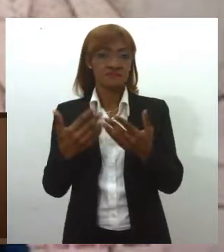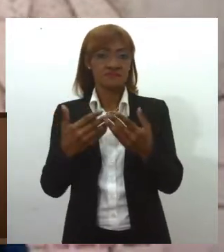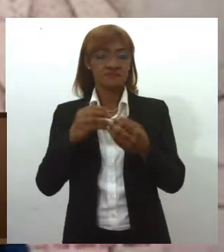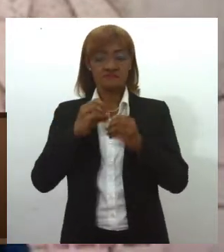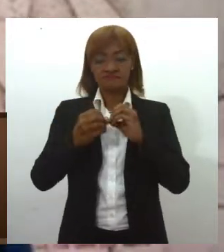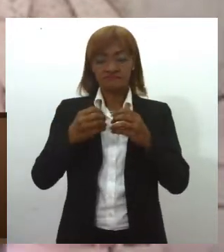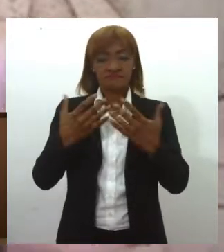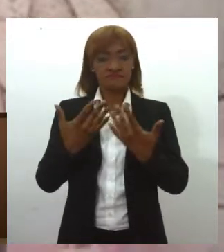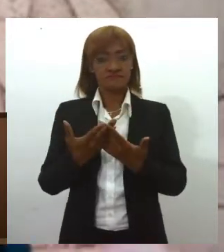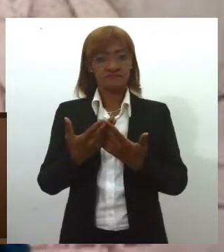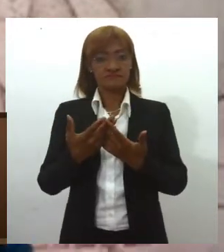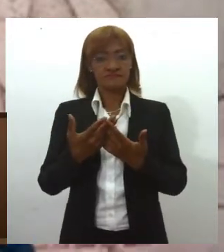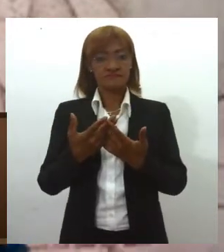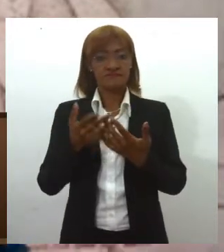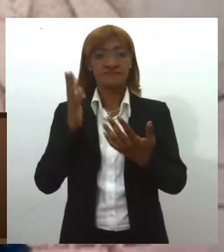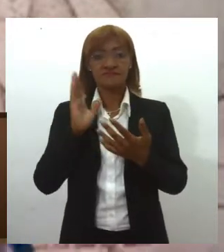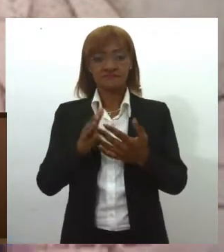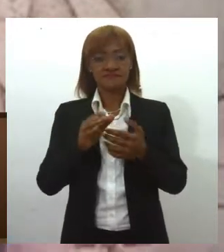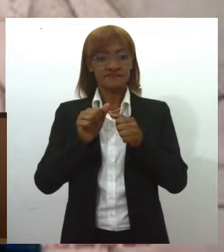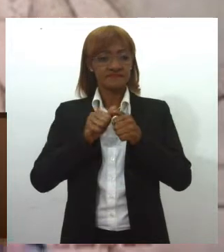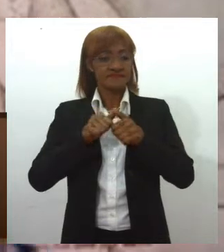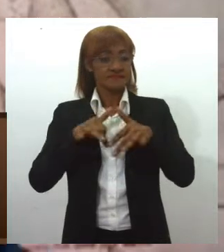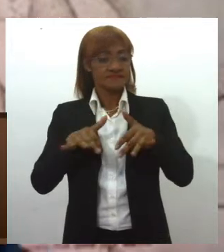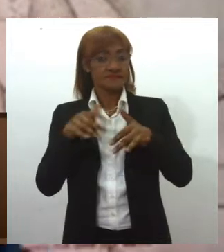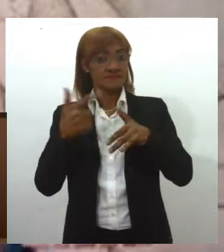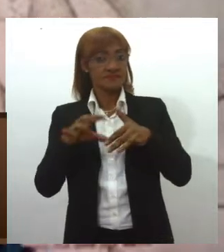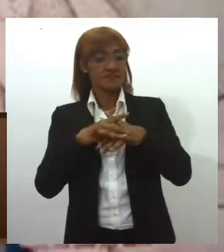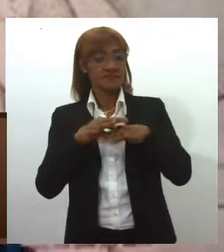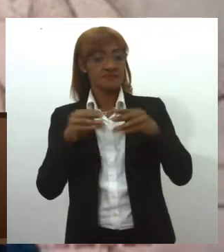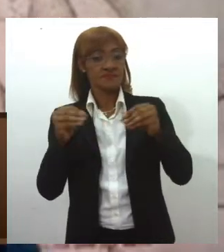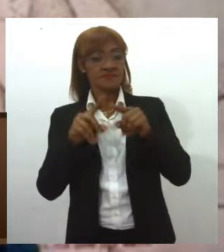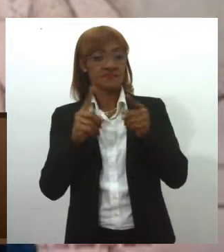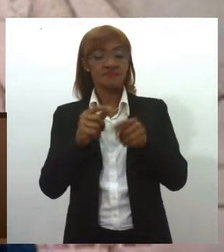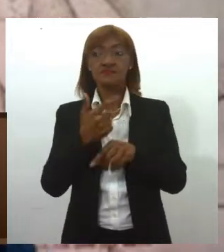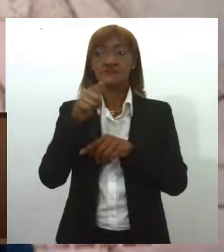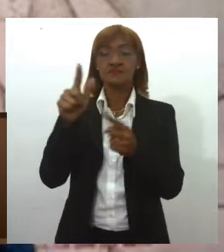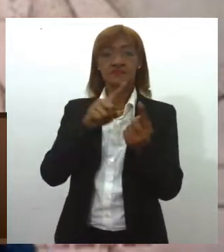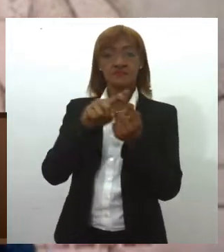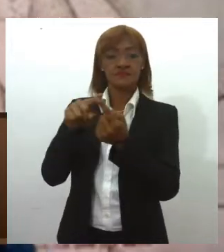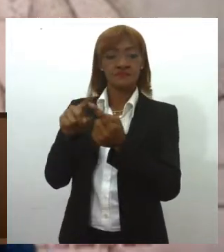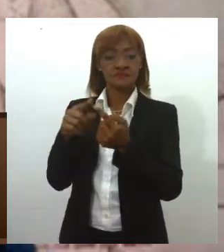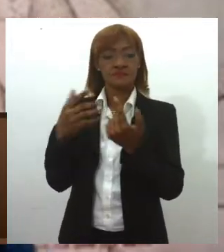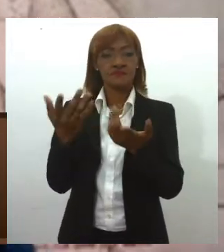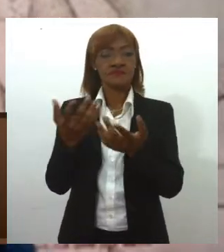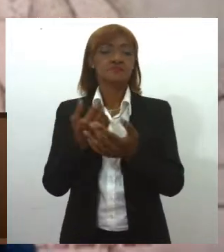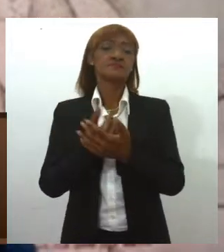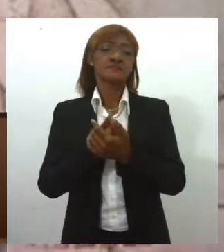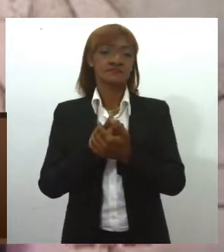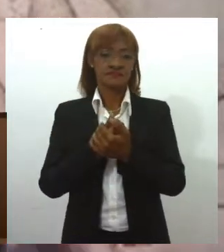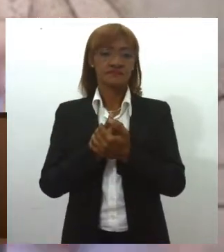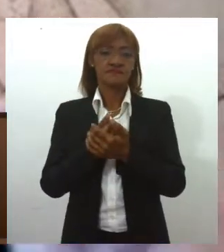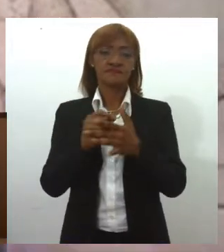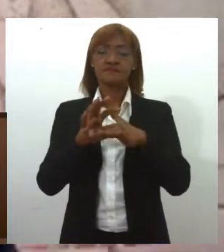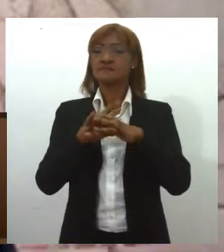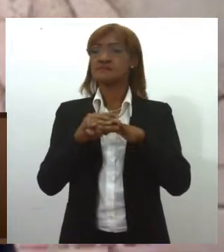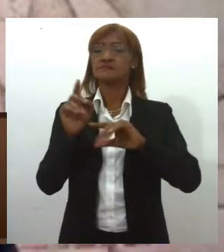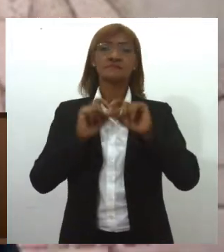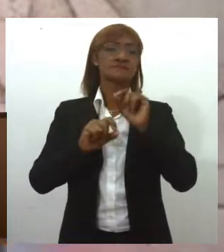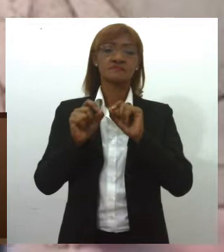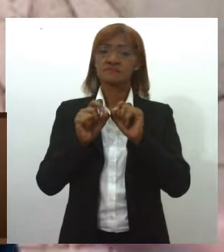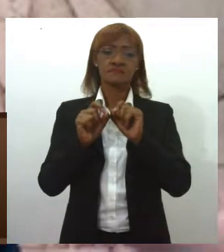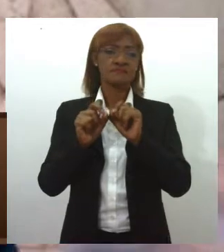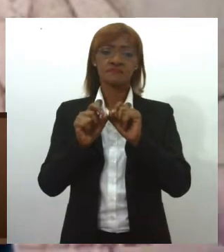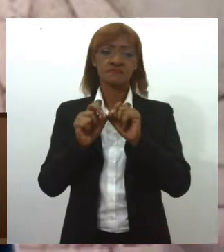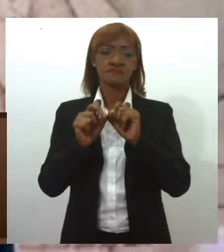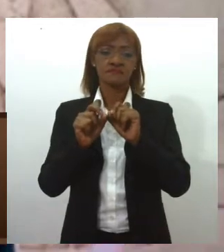doença metastática, uma doença avançada que não tem cura. Mas existe outro tipo de doença avançada em que a doença ainda não foi para